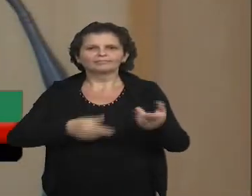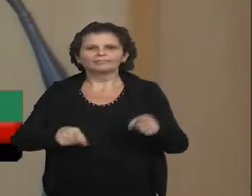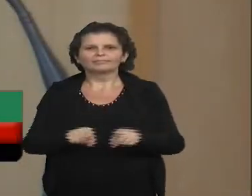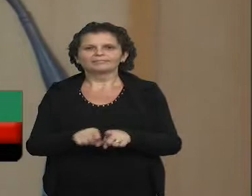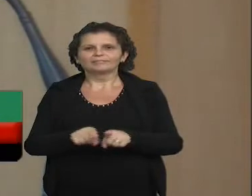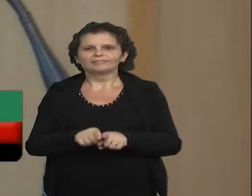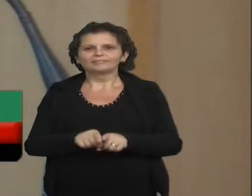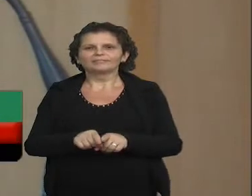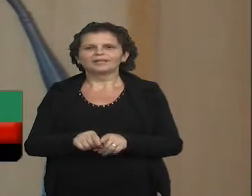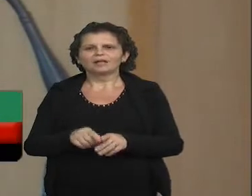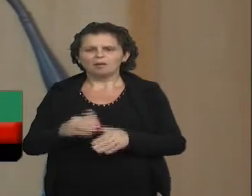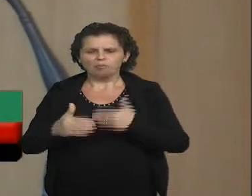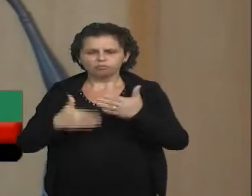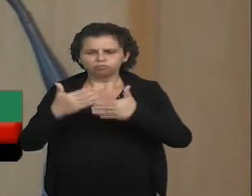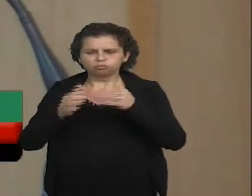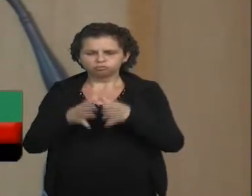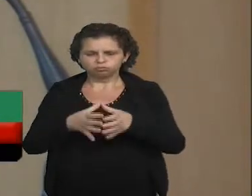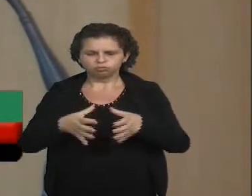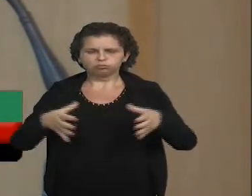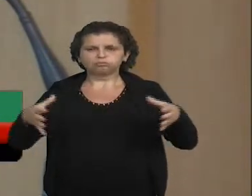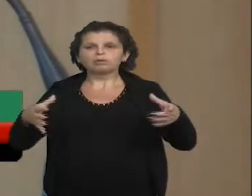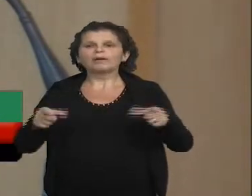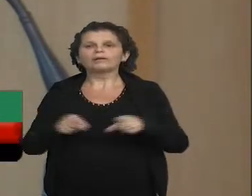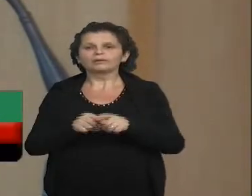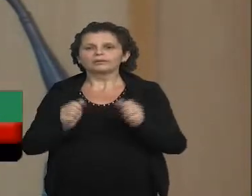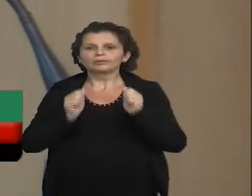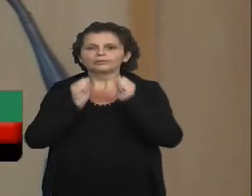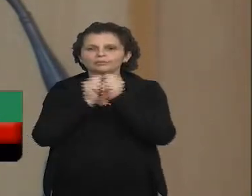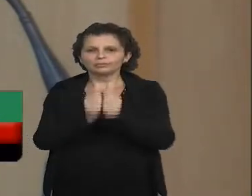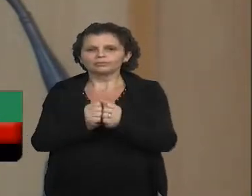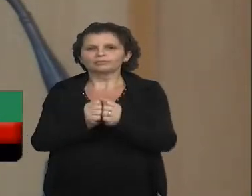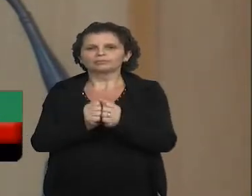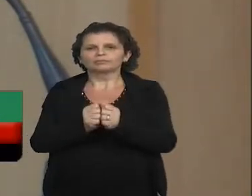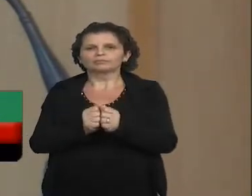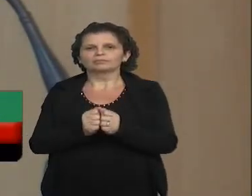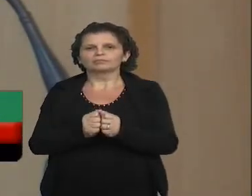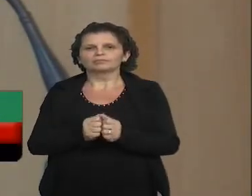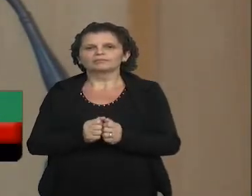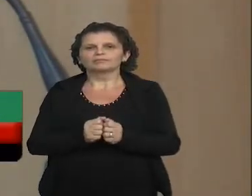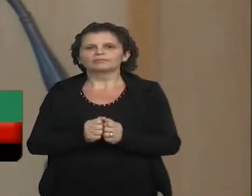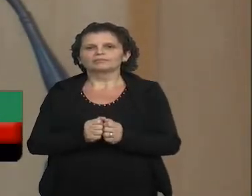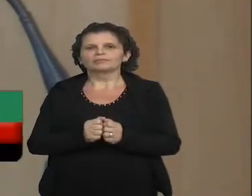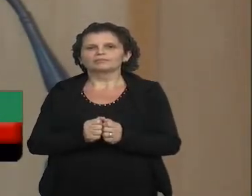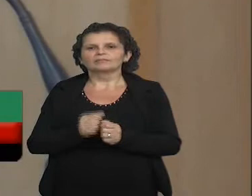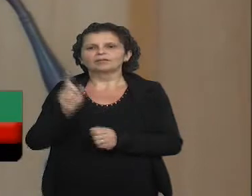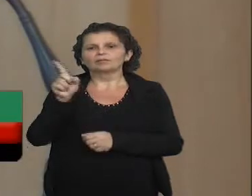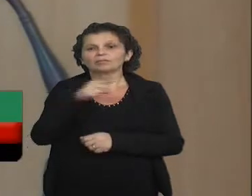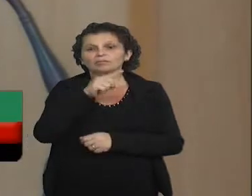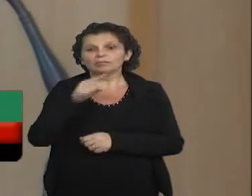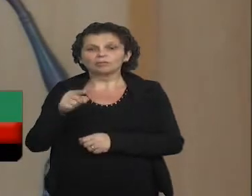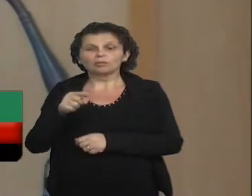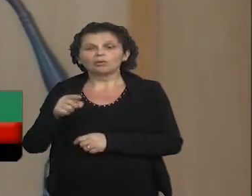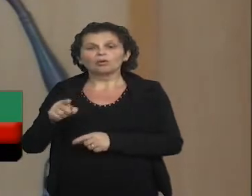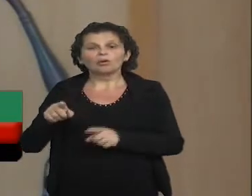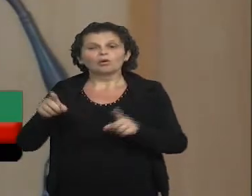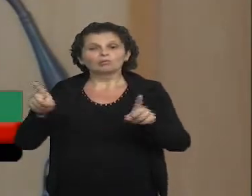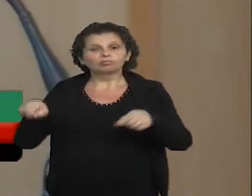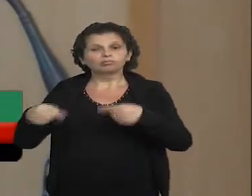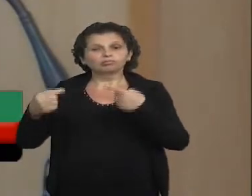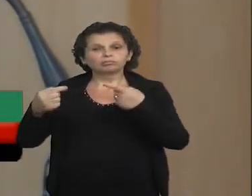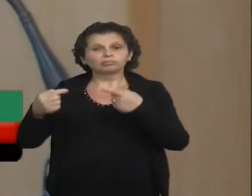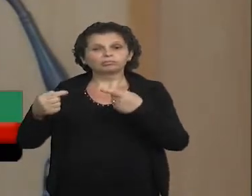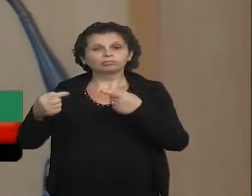É assim que a cidade cresce e é assim que nós estamos juntos para isso. Esse veto, nós estamos derrubando o